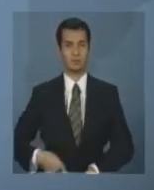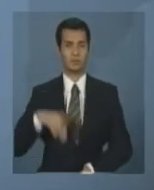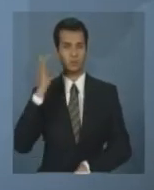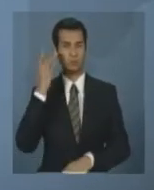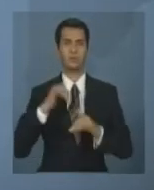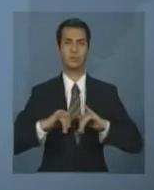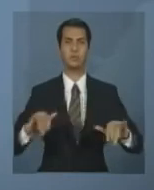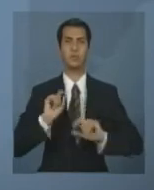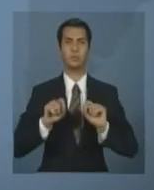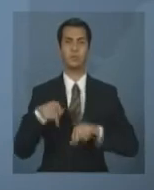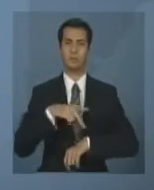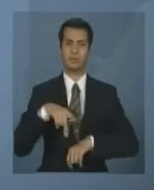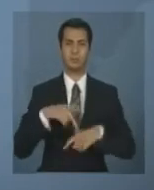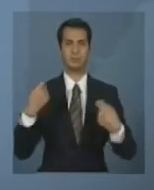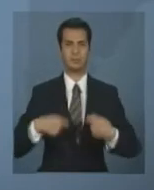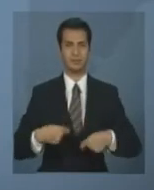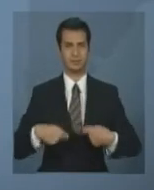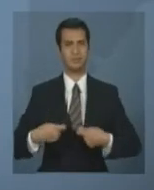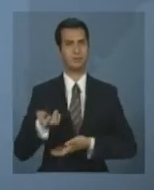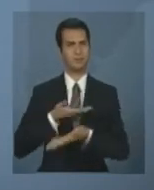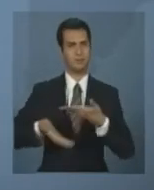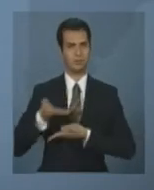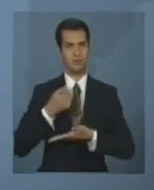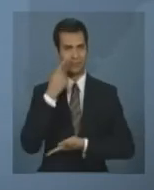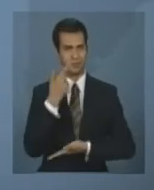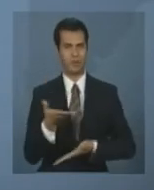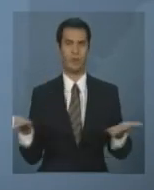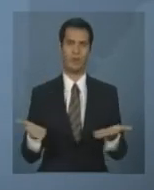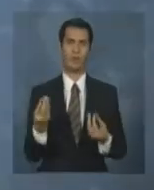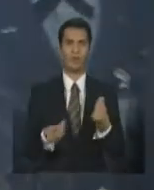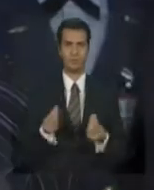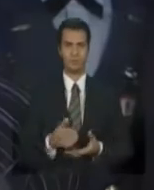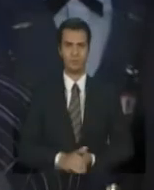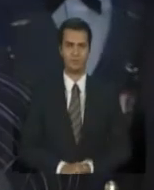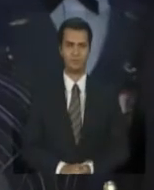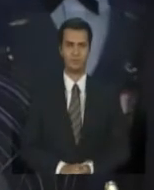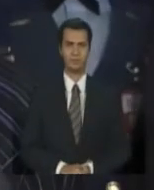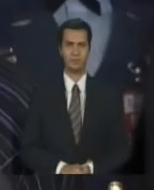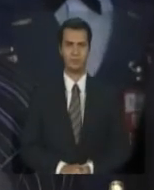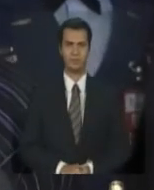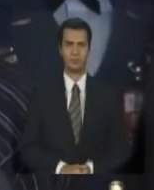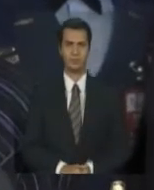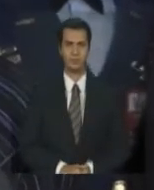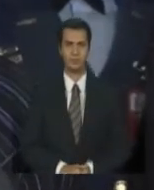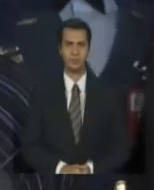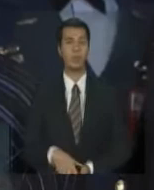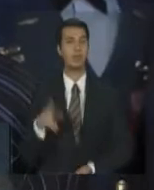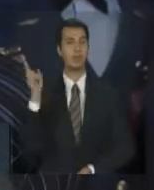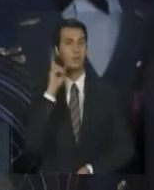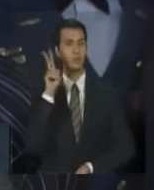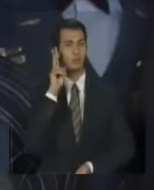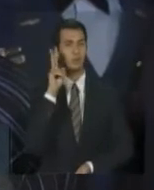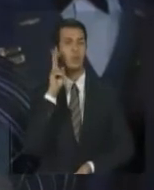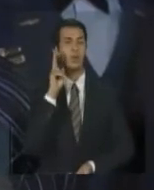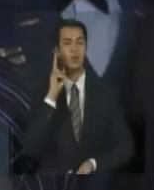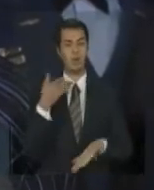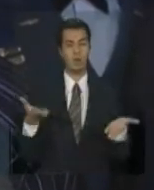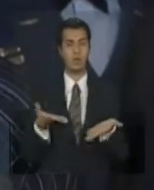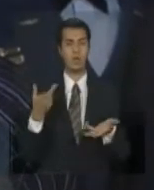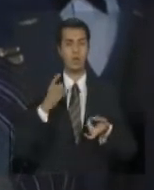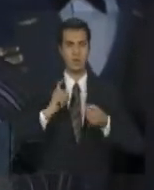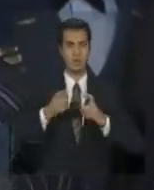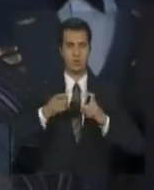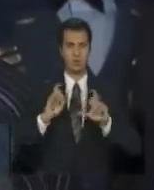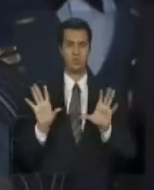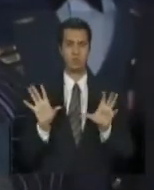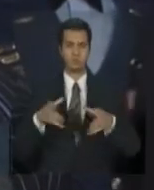região devem expandir suas relações. Veja como foi. Essa reunião histórica, ela também